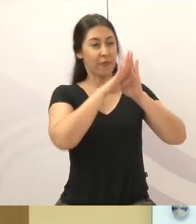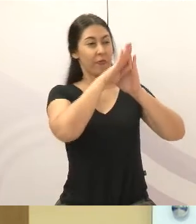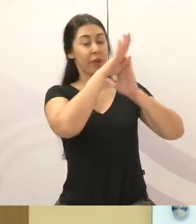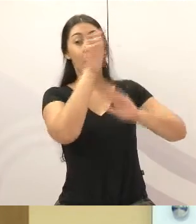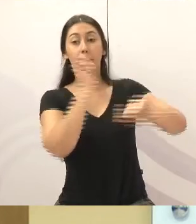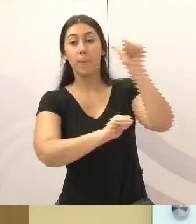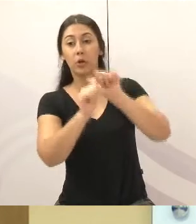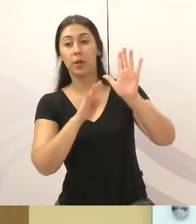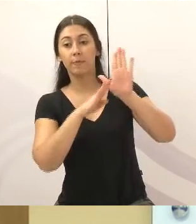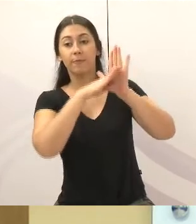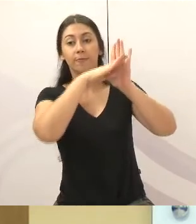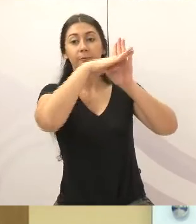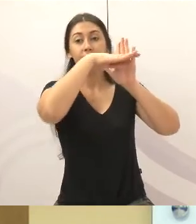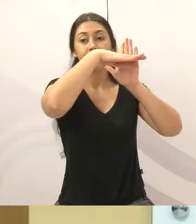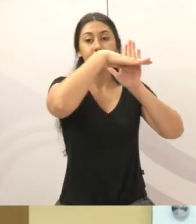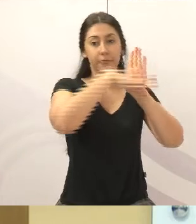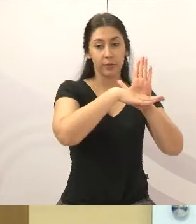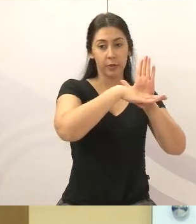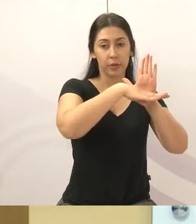comércio, de todas as ações de forma